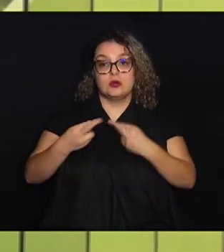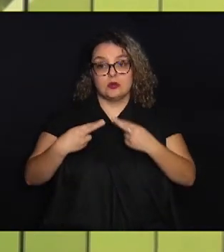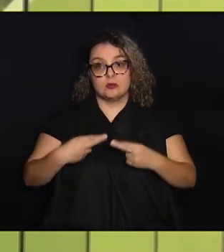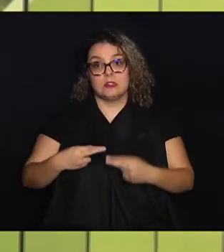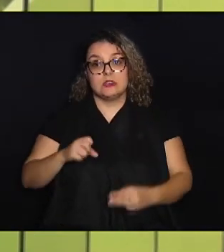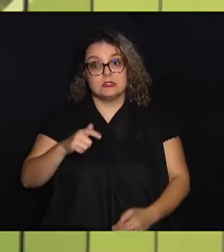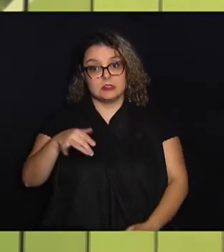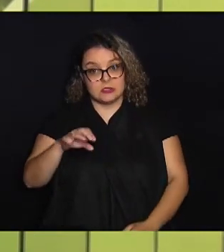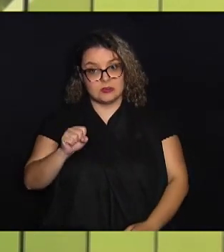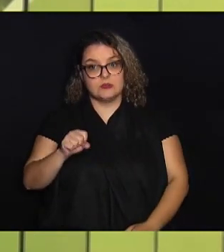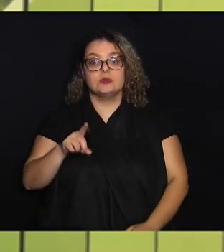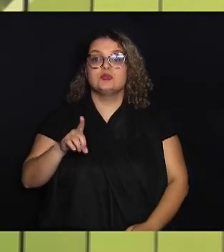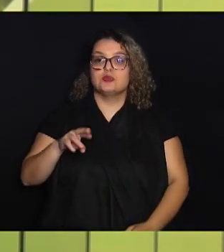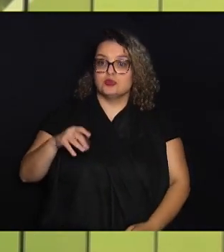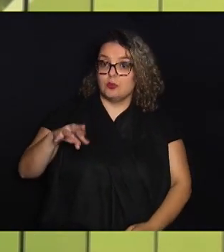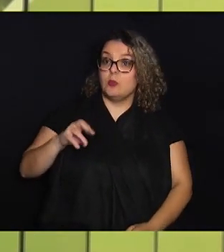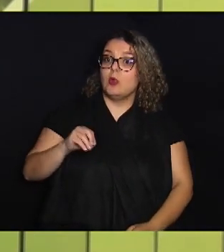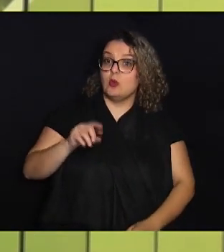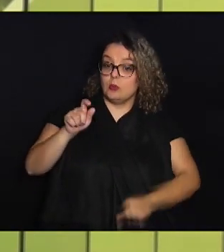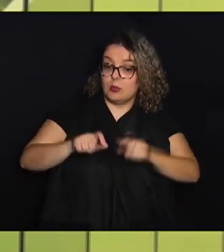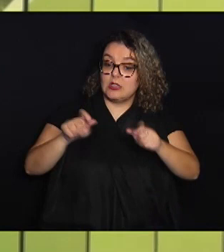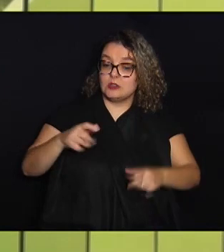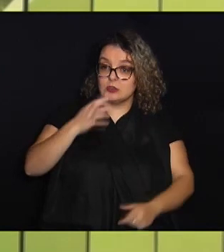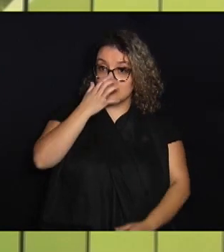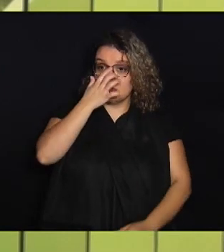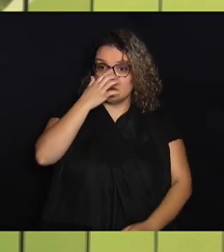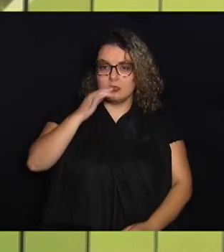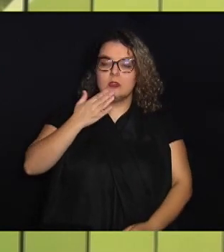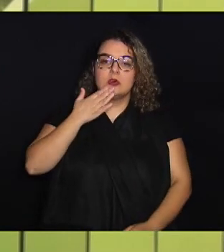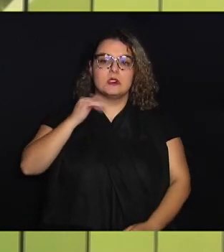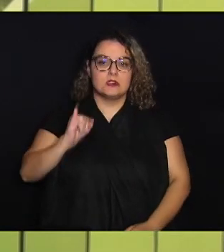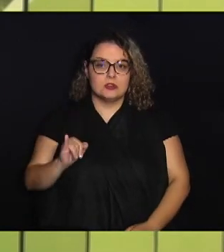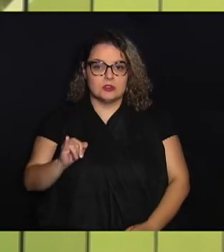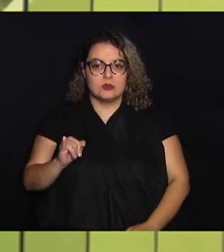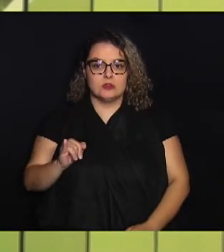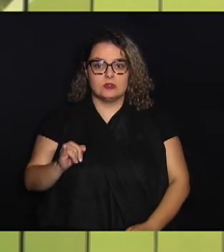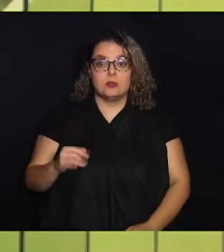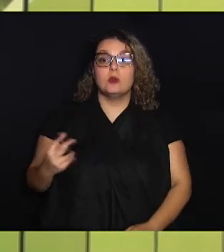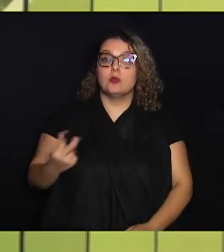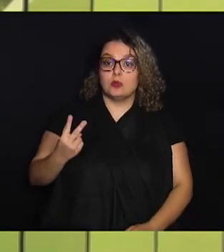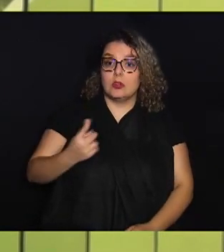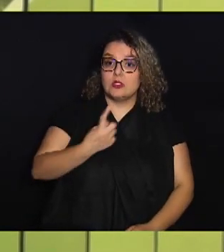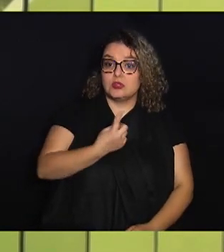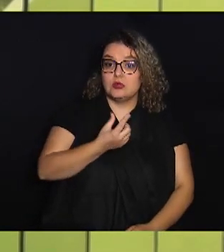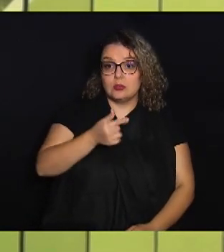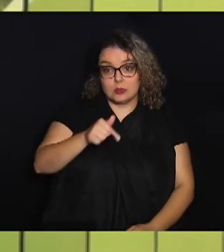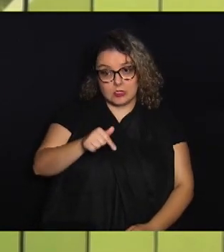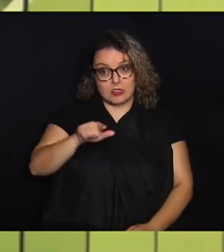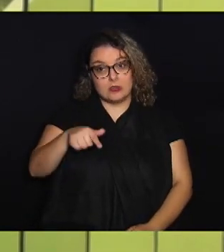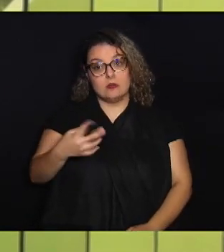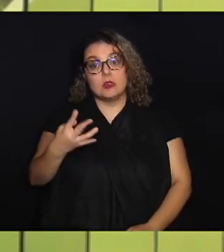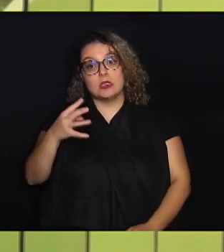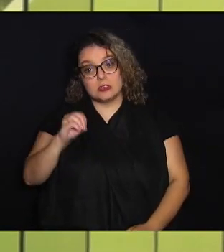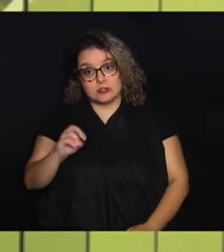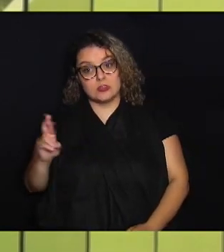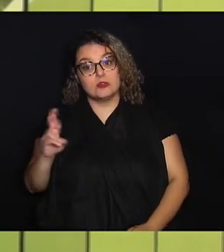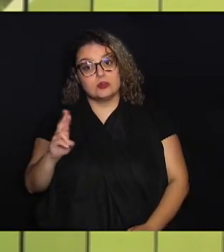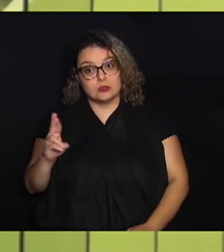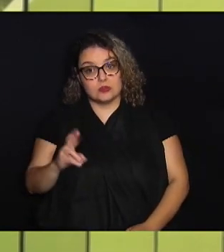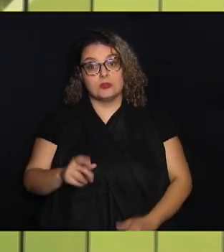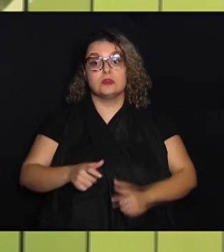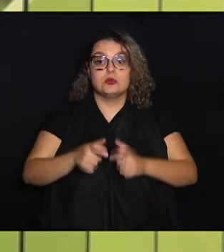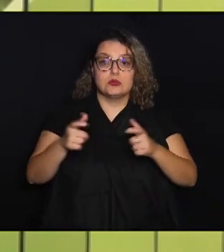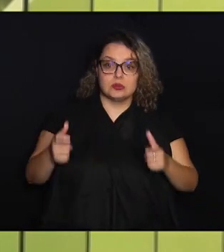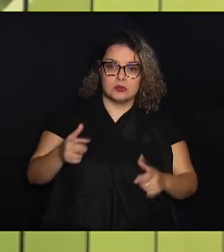Dumont. Portanto, o pessoal que passa lá em Indaiatuba, o valor vai para R$ 17,40, um aumento